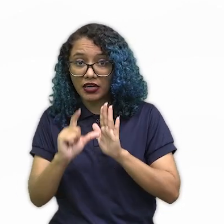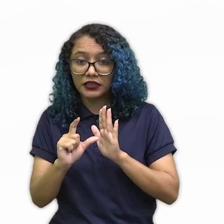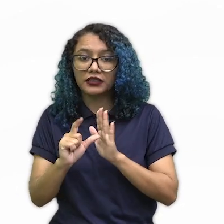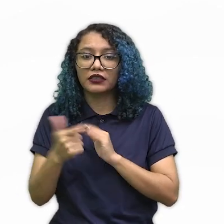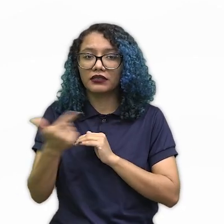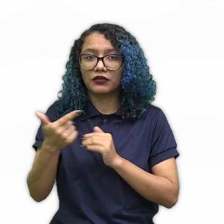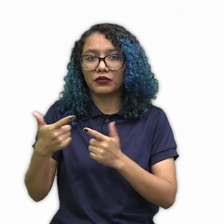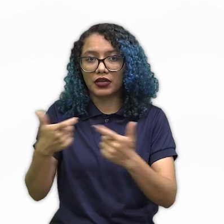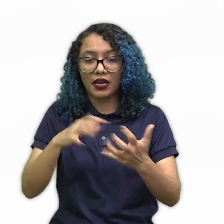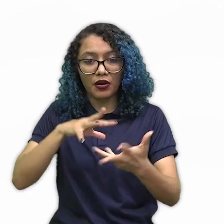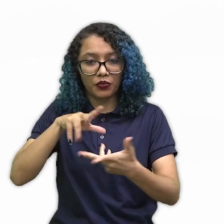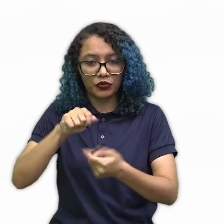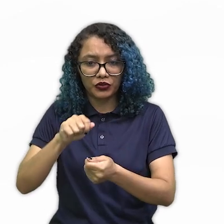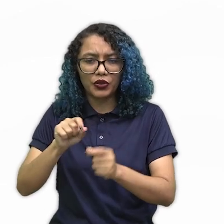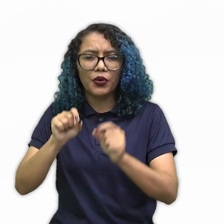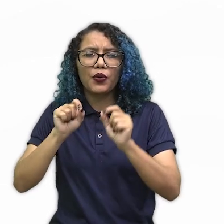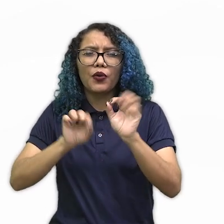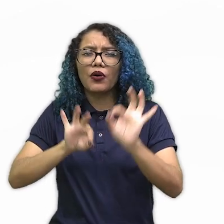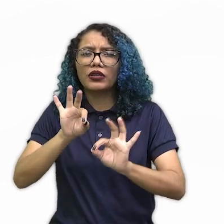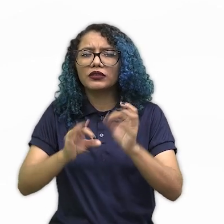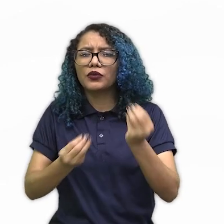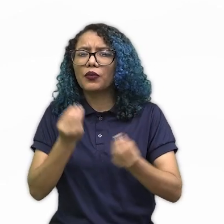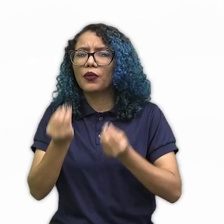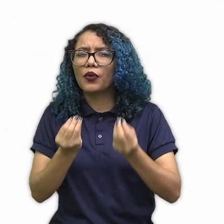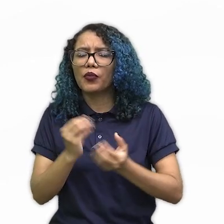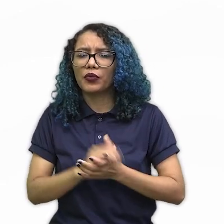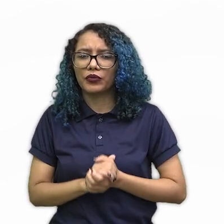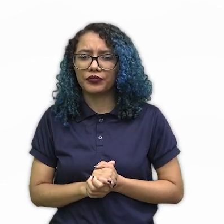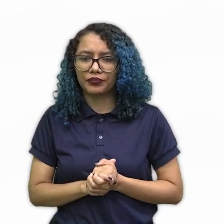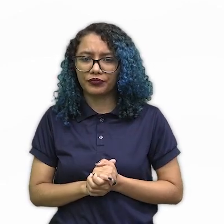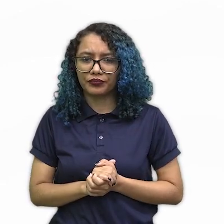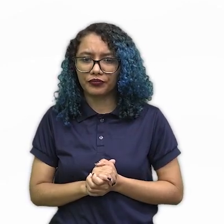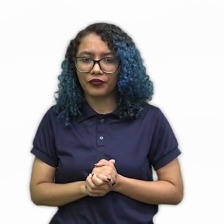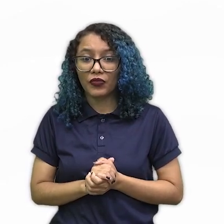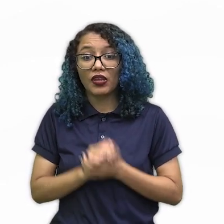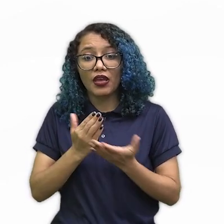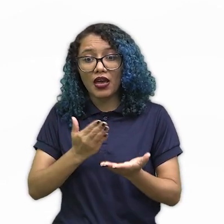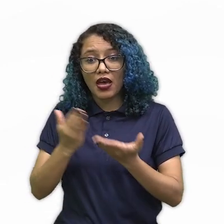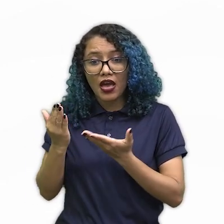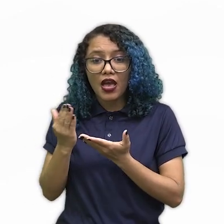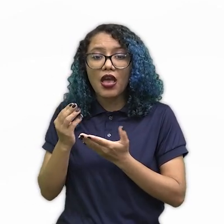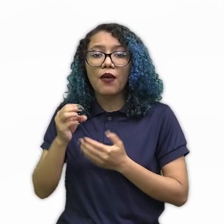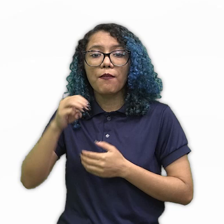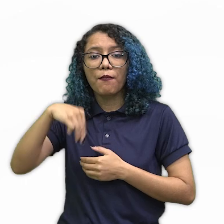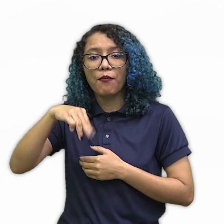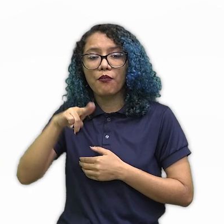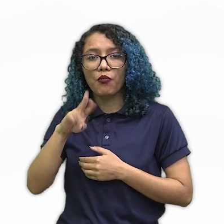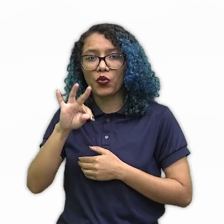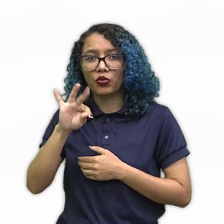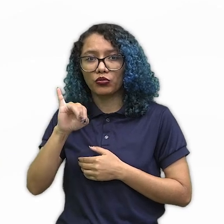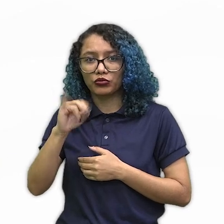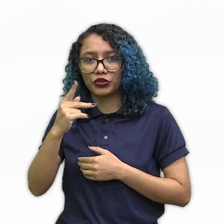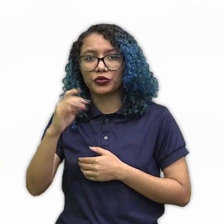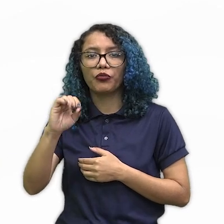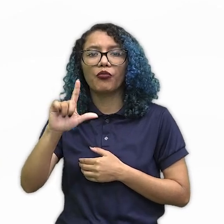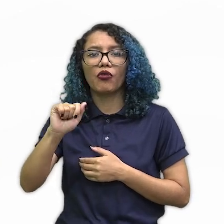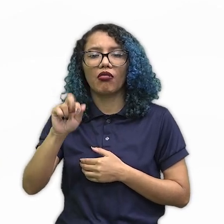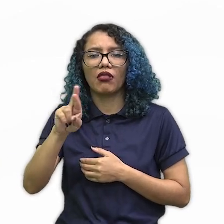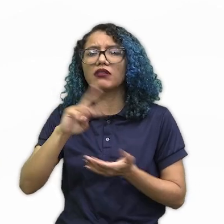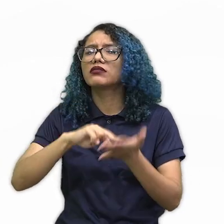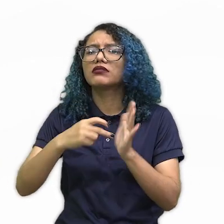Segunda Guerra Mundial, onde a gente tinha uma ordem mundial que nós chamamos de multipolar. O que isso significa dizer,